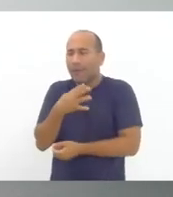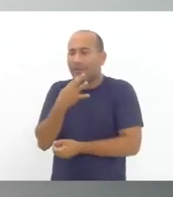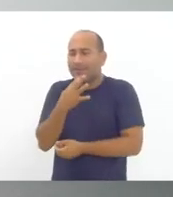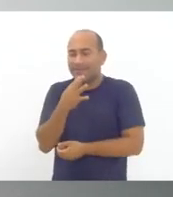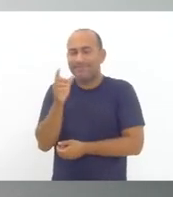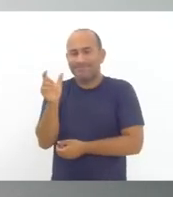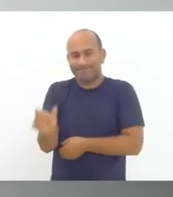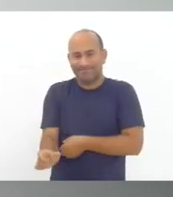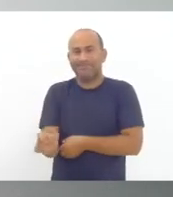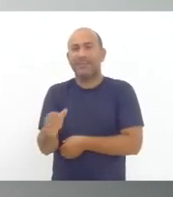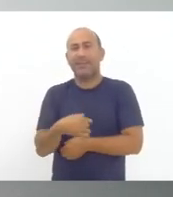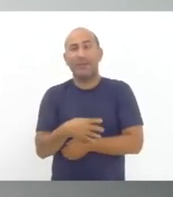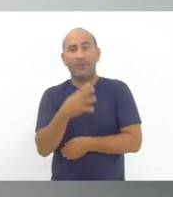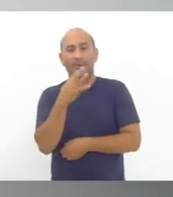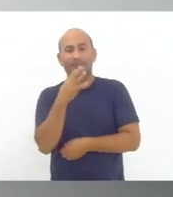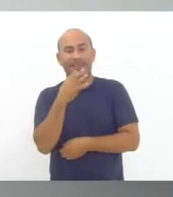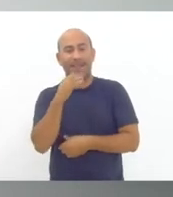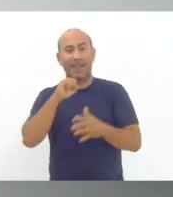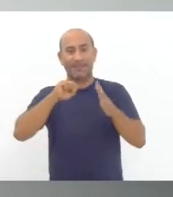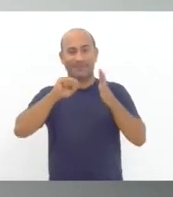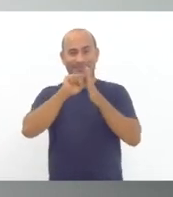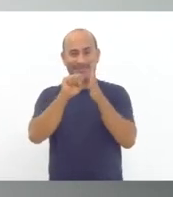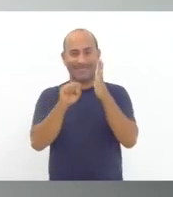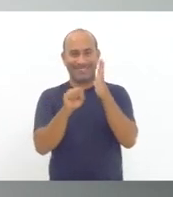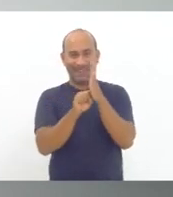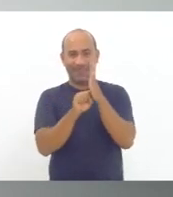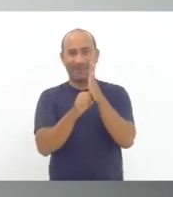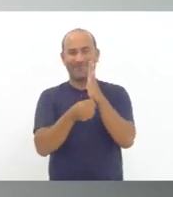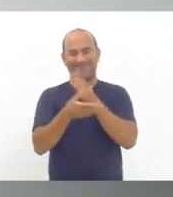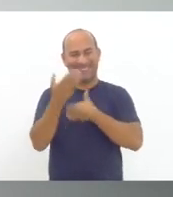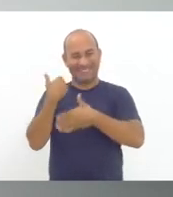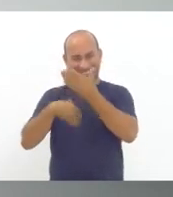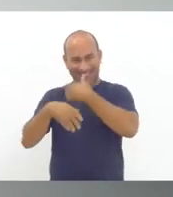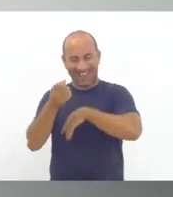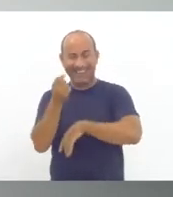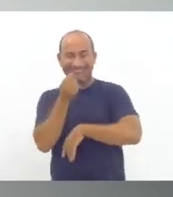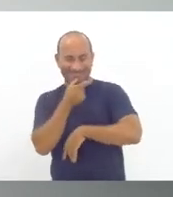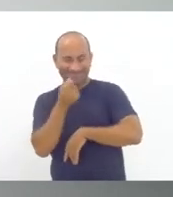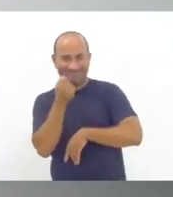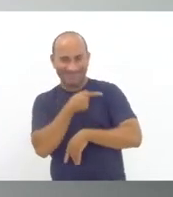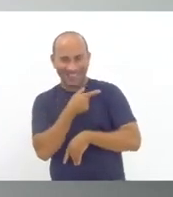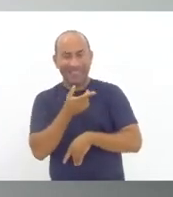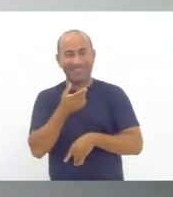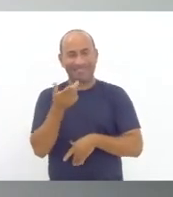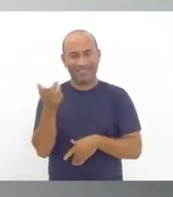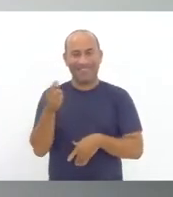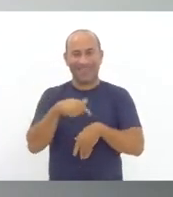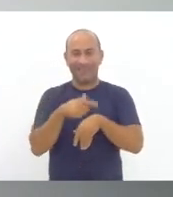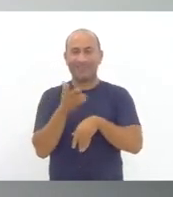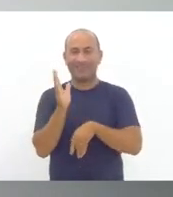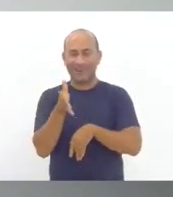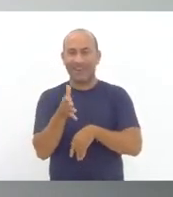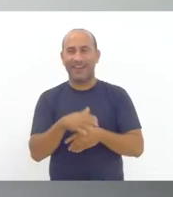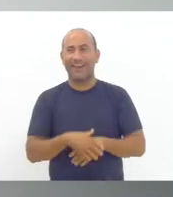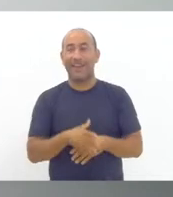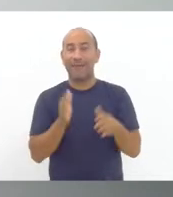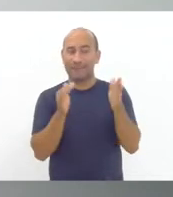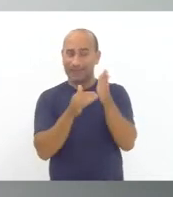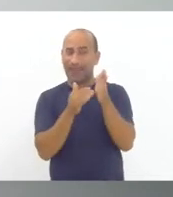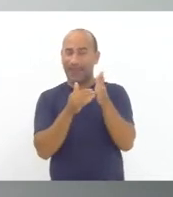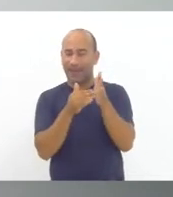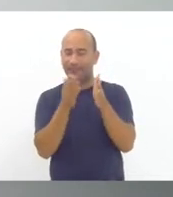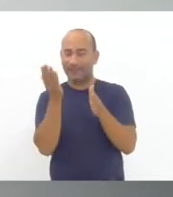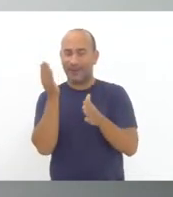eu conheci o bap no século passado já tem algum tempo final do século passado e